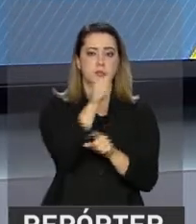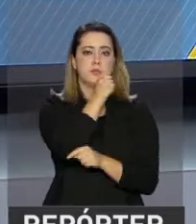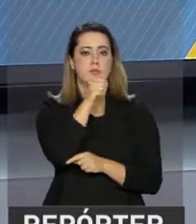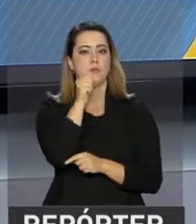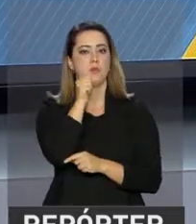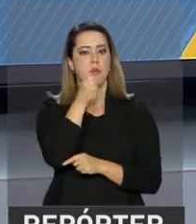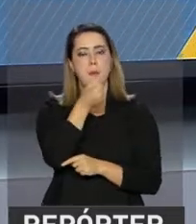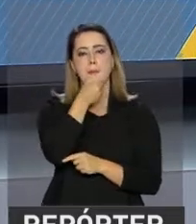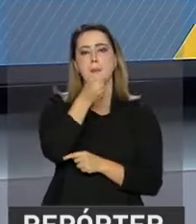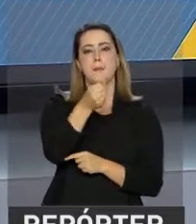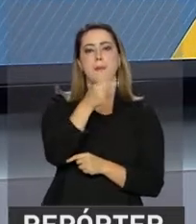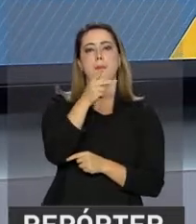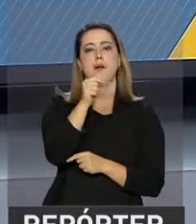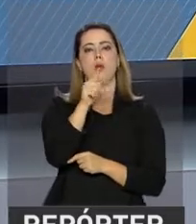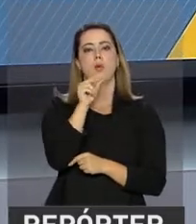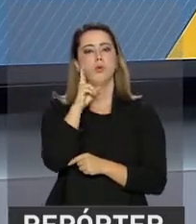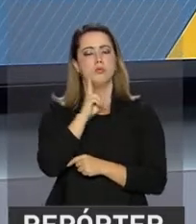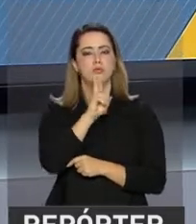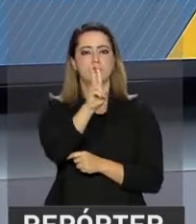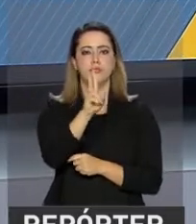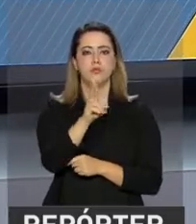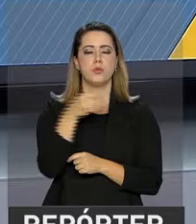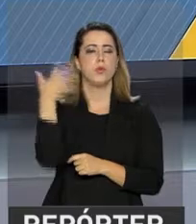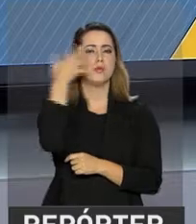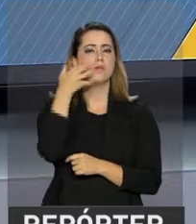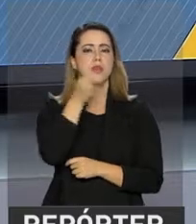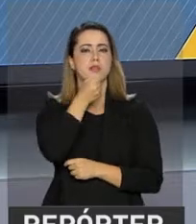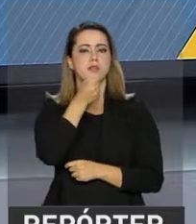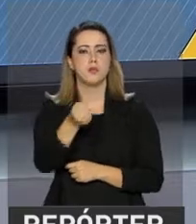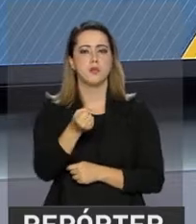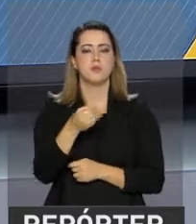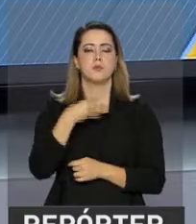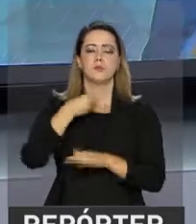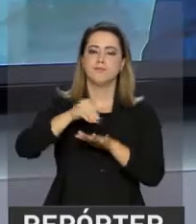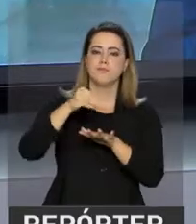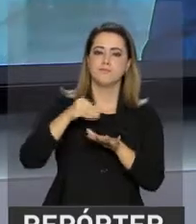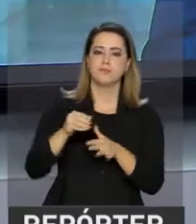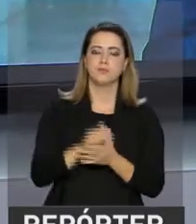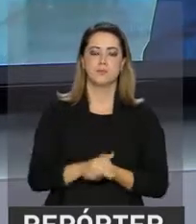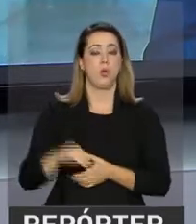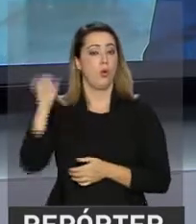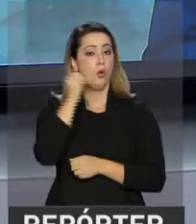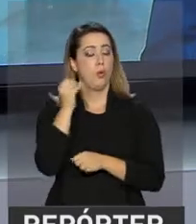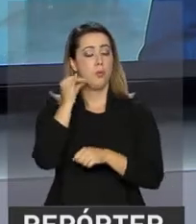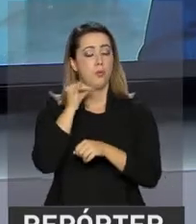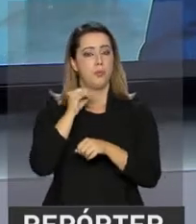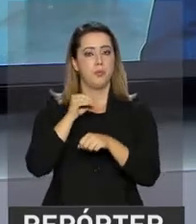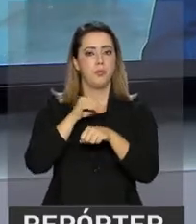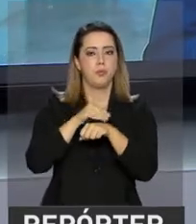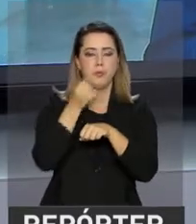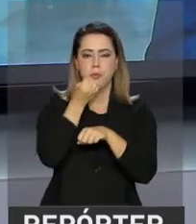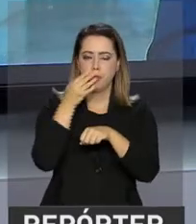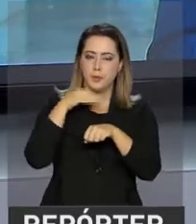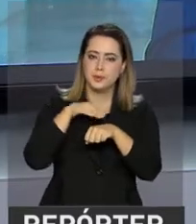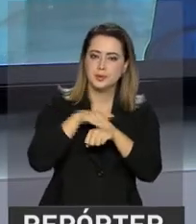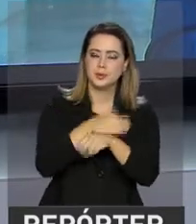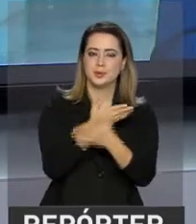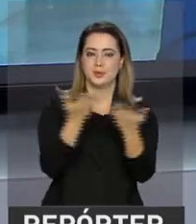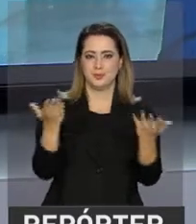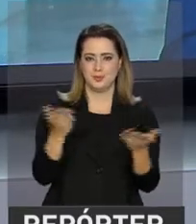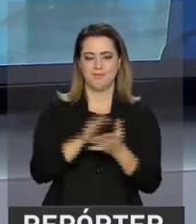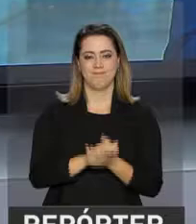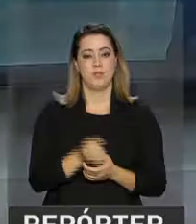O repórter Paulo Lasalve acompanhou a coletiva de imprensa e tem mais informações. Olá, Paulo, boa noite. Olá,